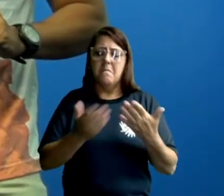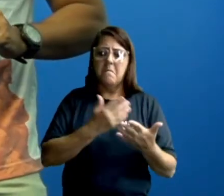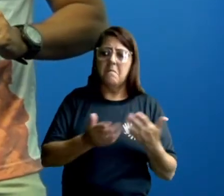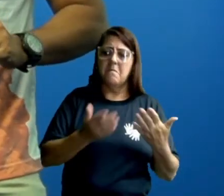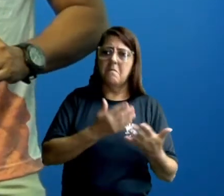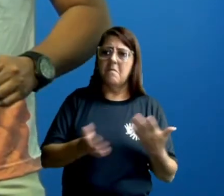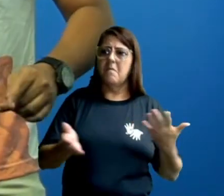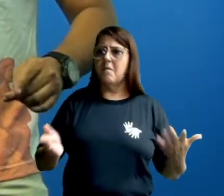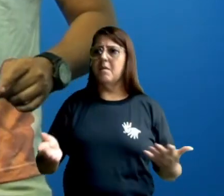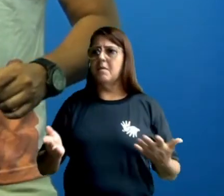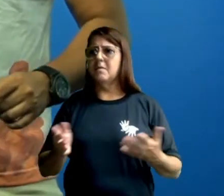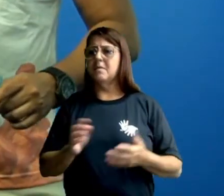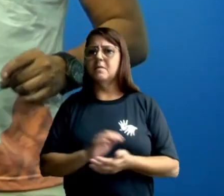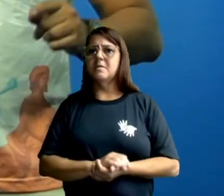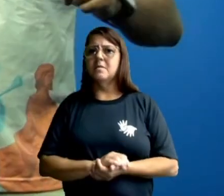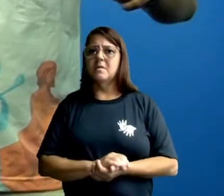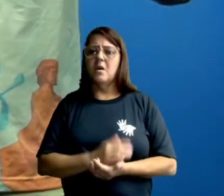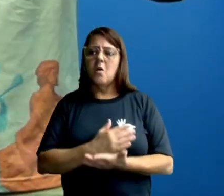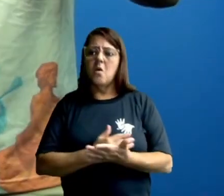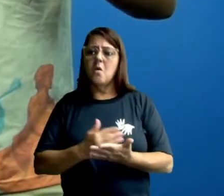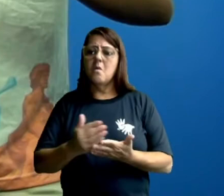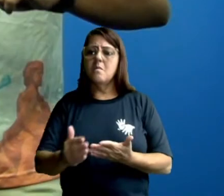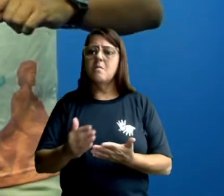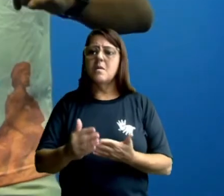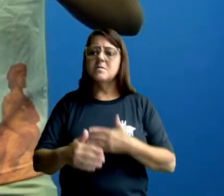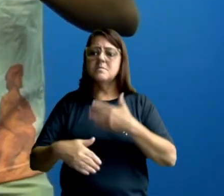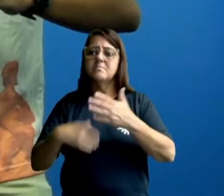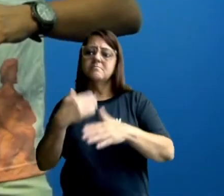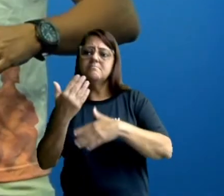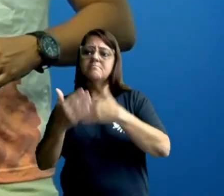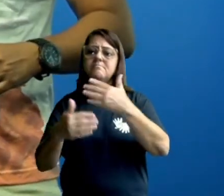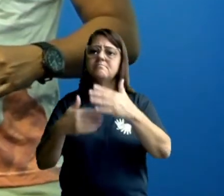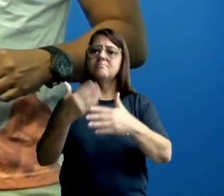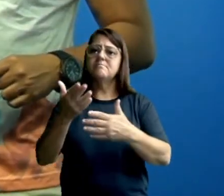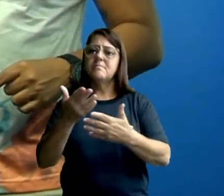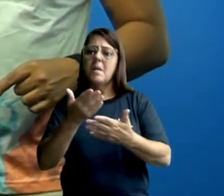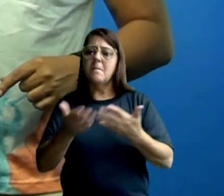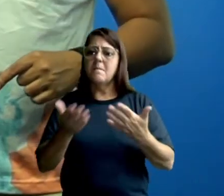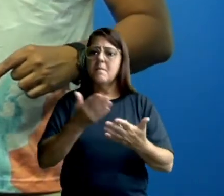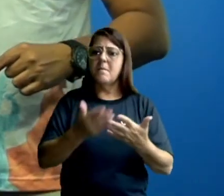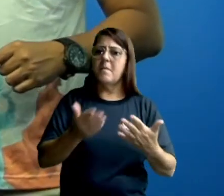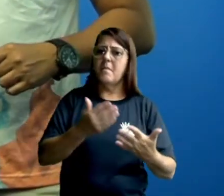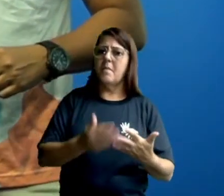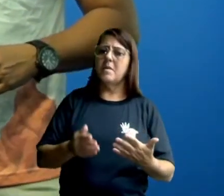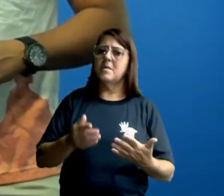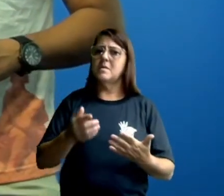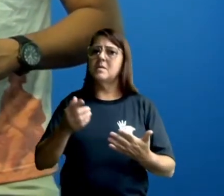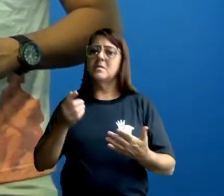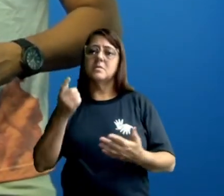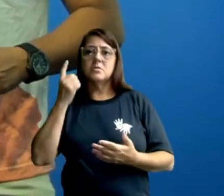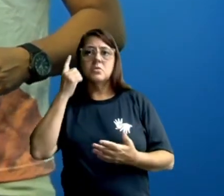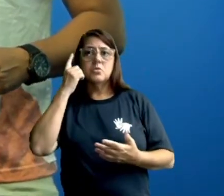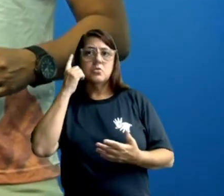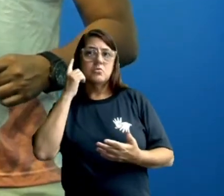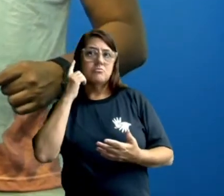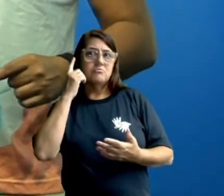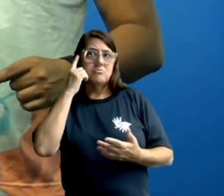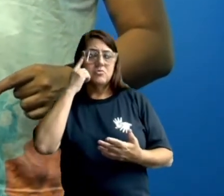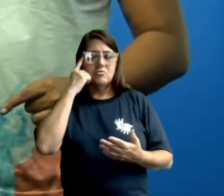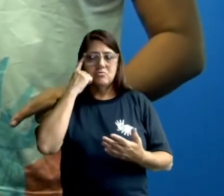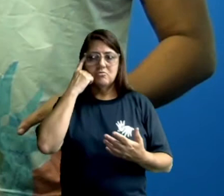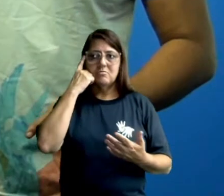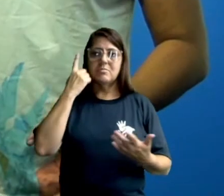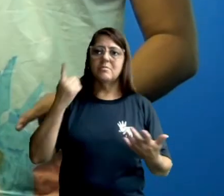grande aliado. E aí começam sucessivas derrotas dos japoneses, por exemplo. Os